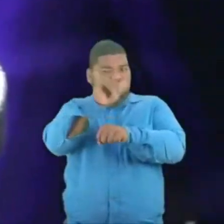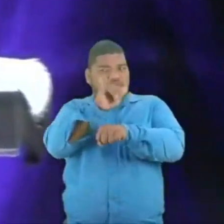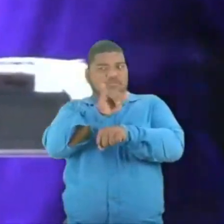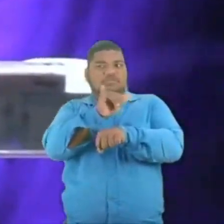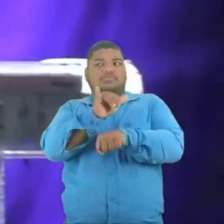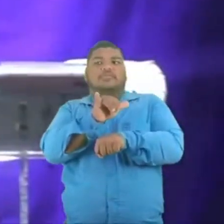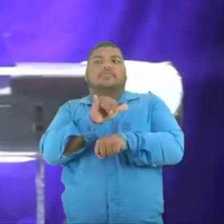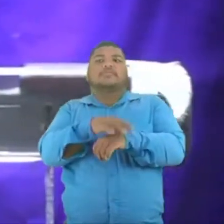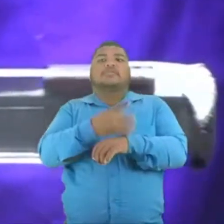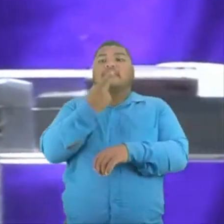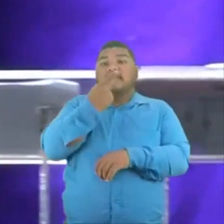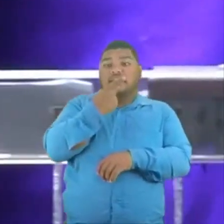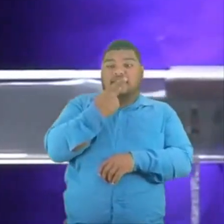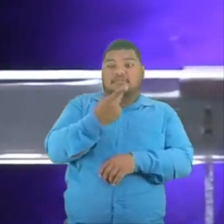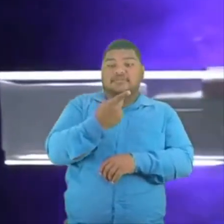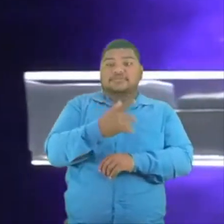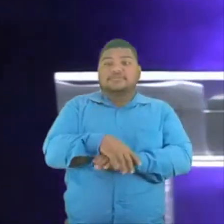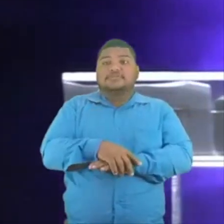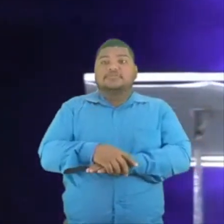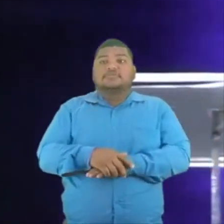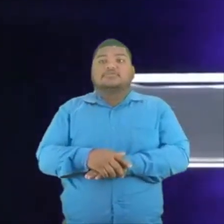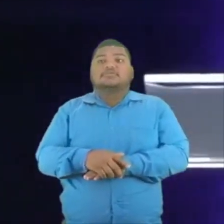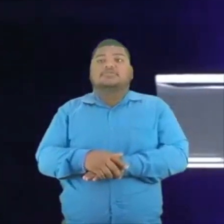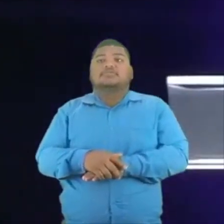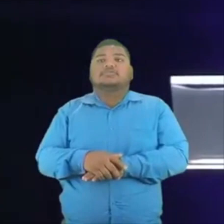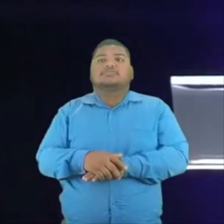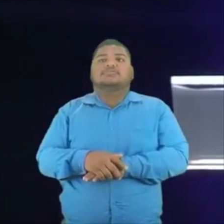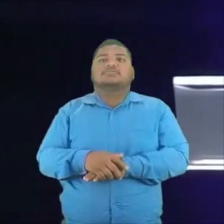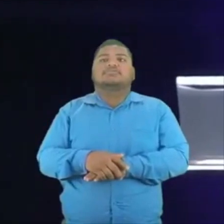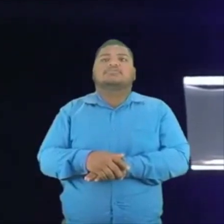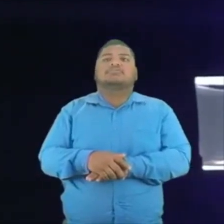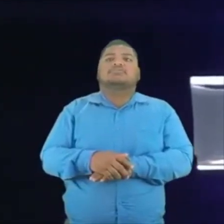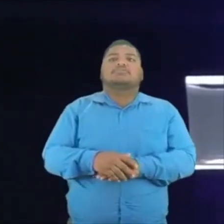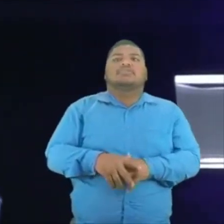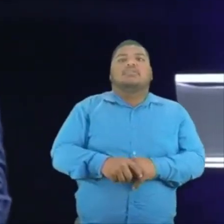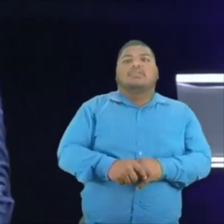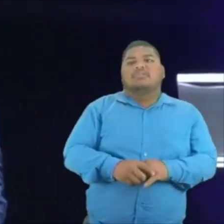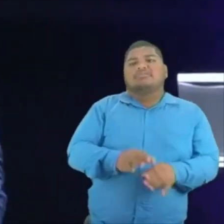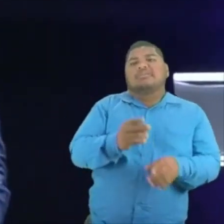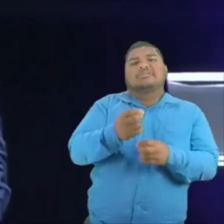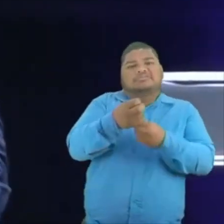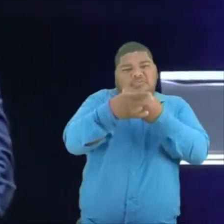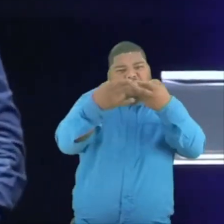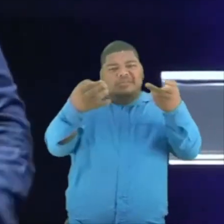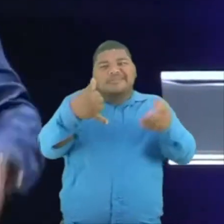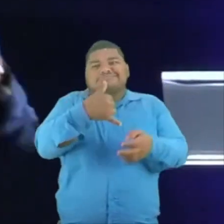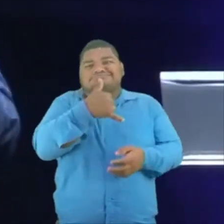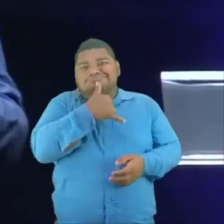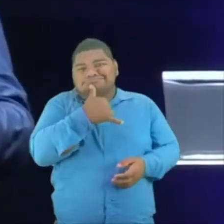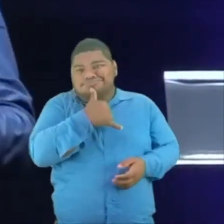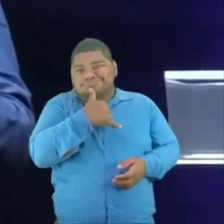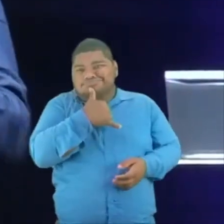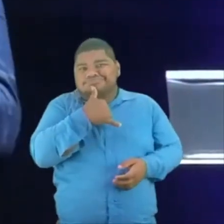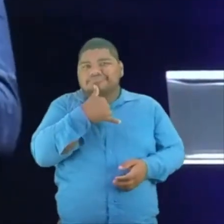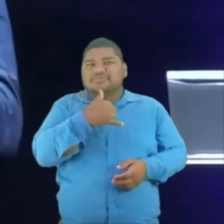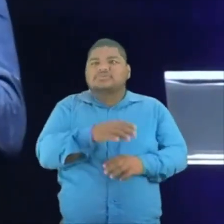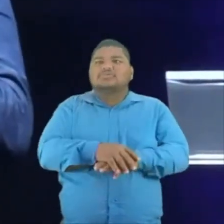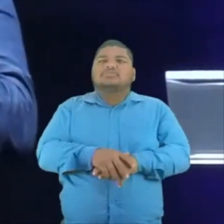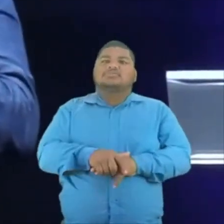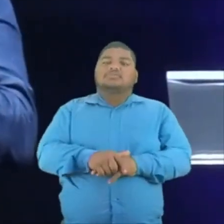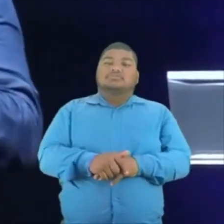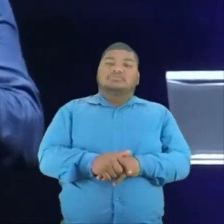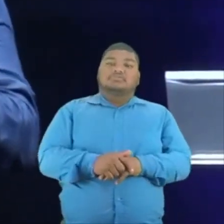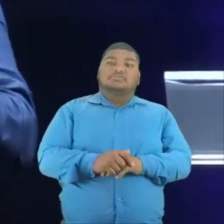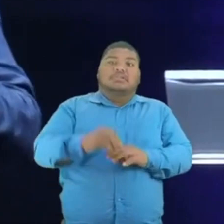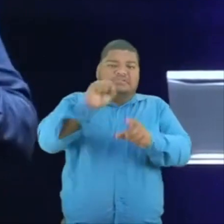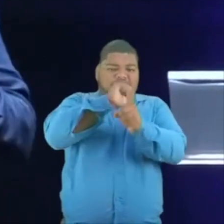ele falava a respeito de quanto a gente se indigna com as coisas, quanto que a gente se indigna com as mazelas da sociedade,